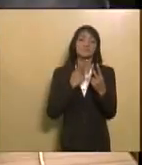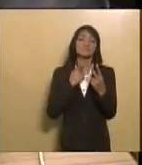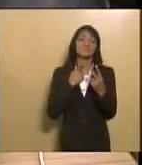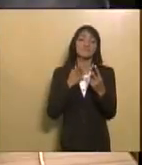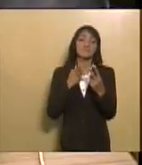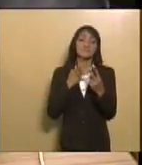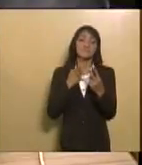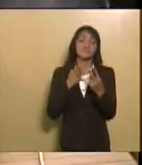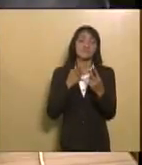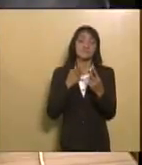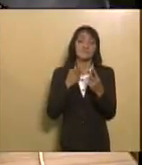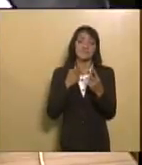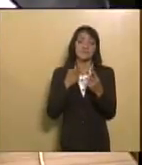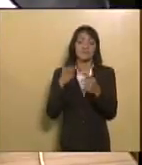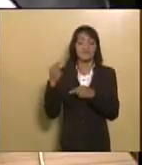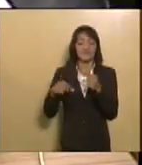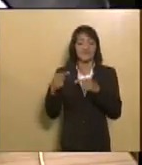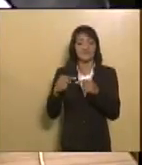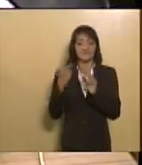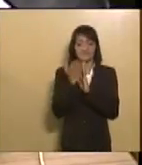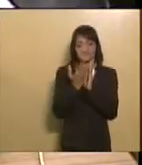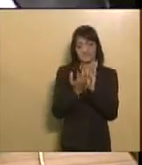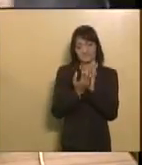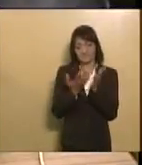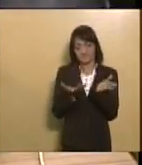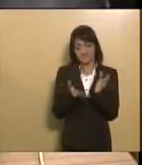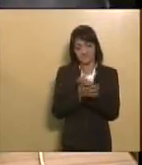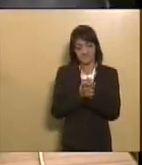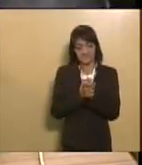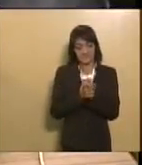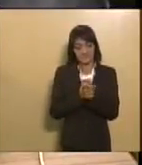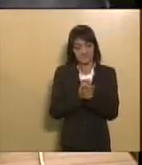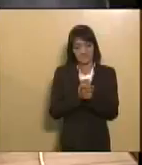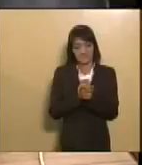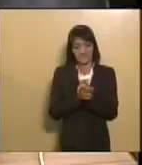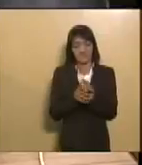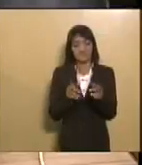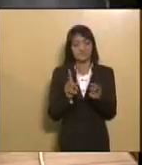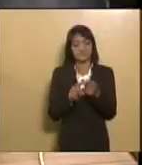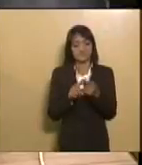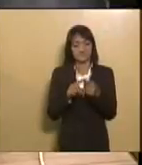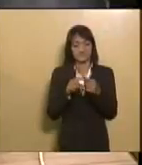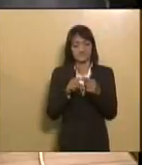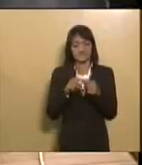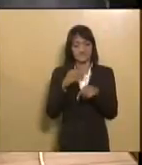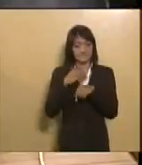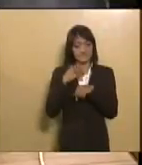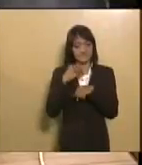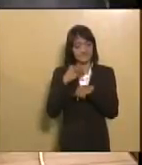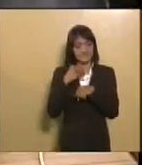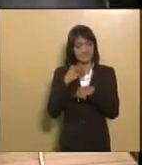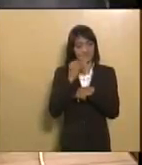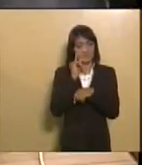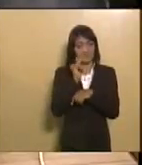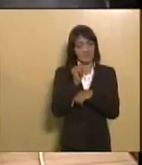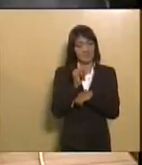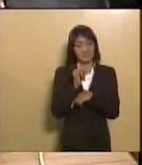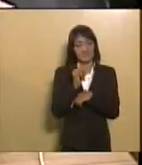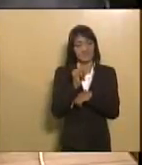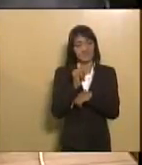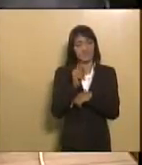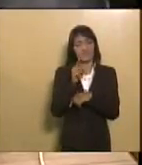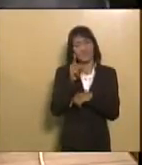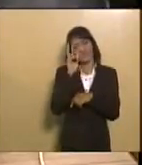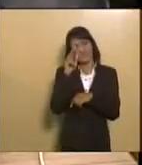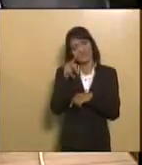e planejamento. A partir daí, para dar uma informação, quando Vossa Excelência fala do